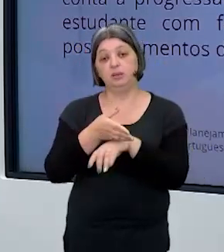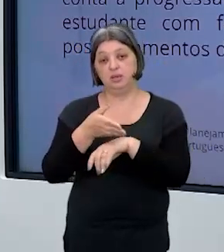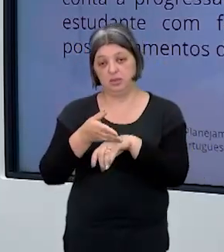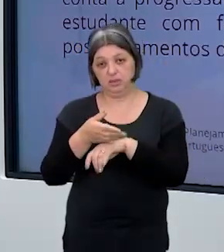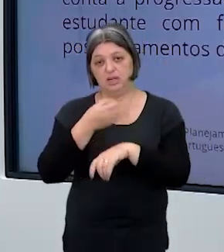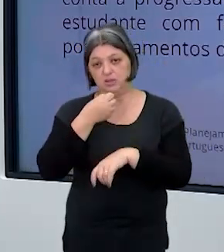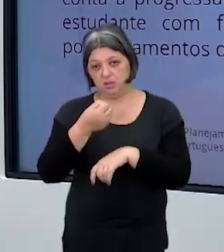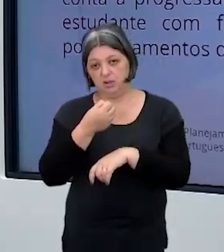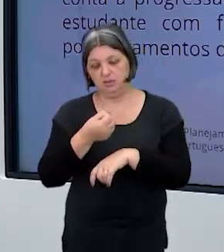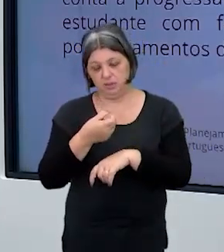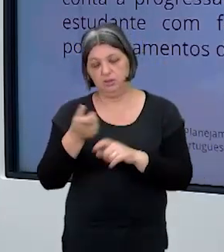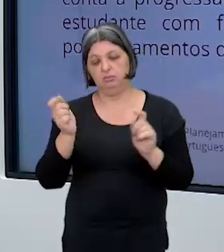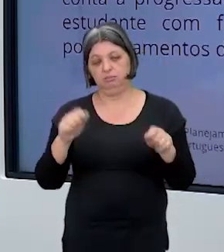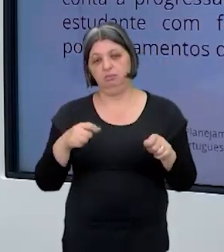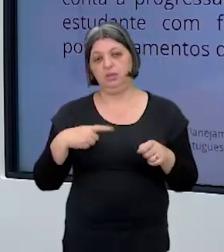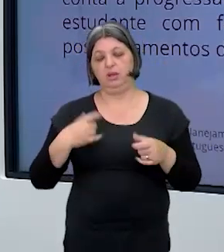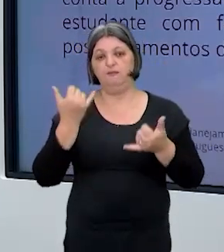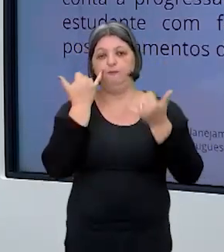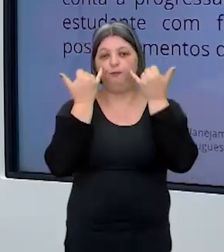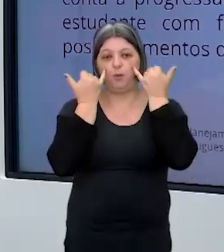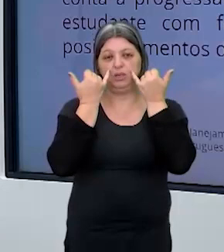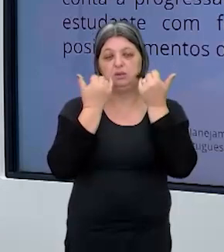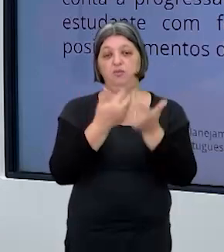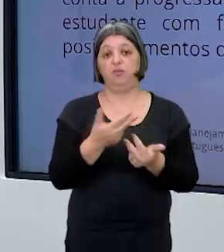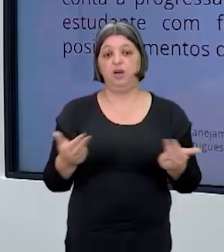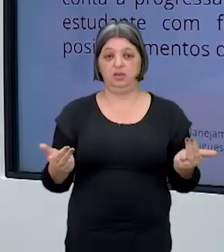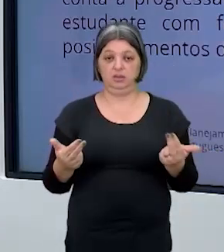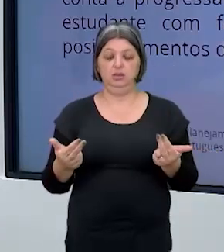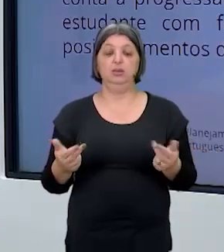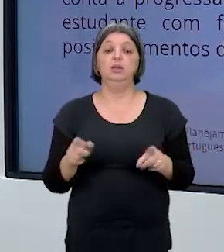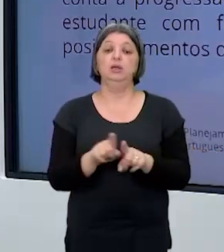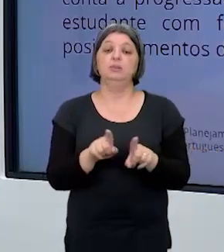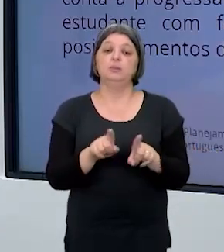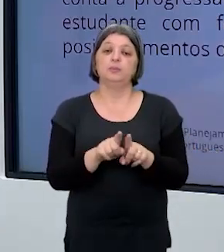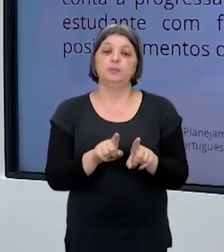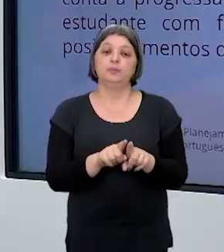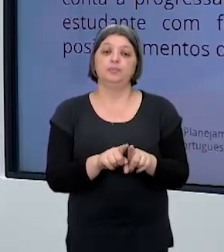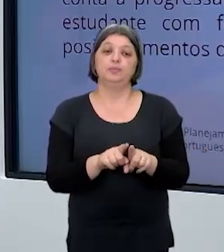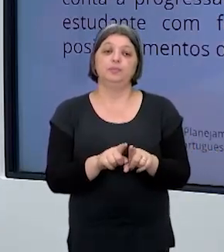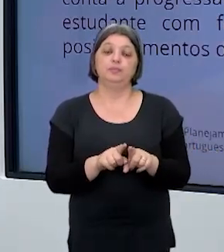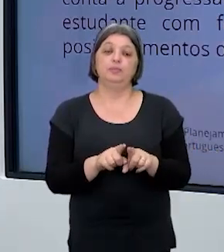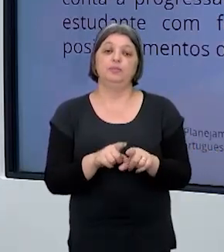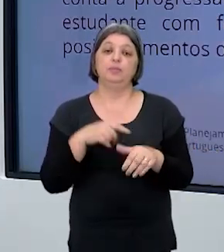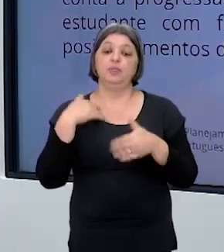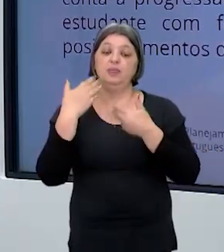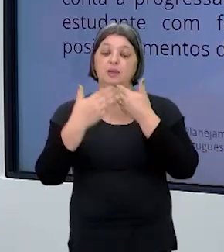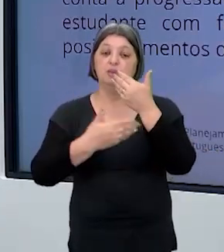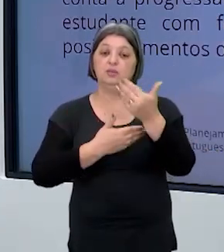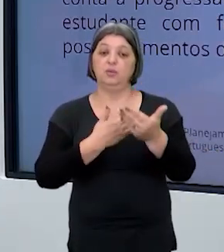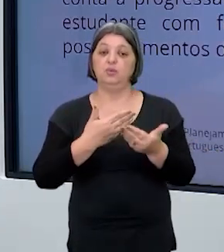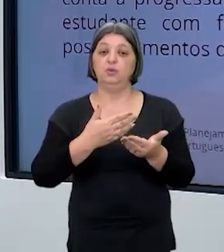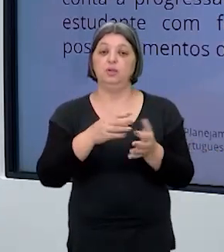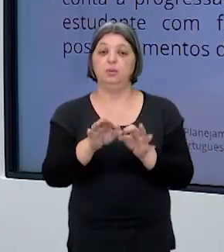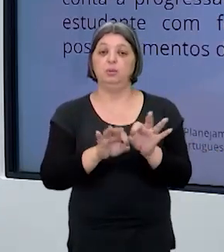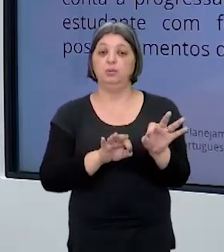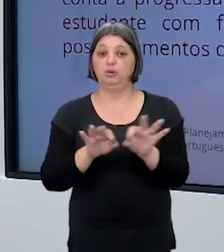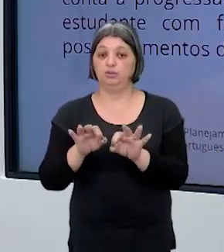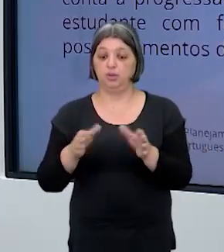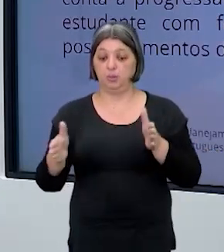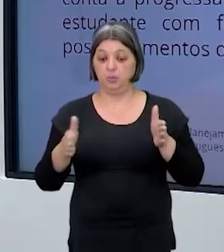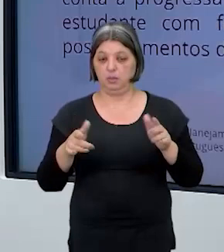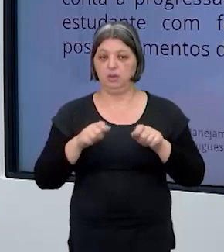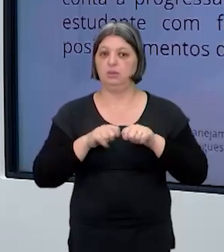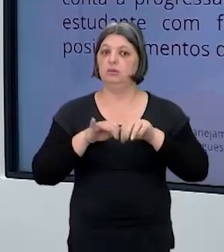entrevistas. Estão trazendo muita informação. E reforço também que eles desenvolveram esse projeto num momento da pandemia que estava